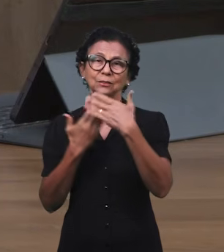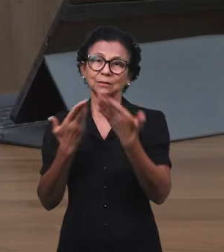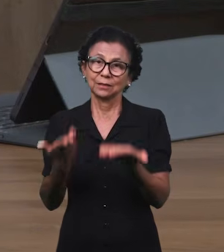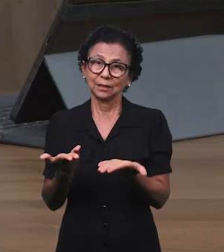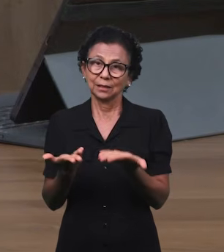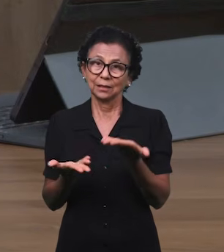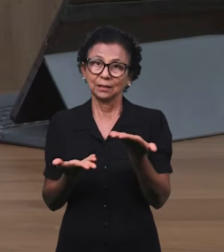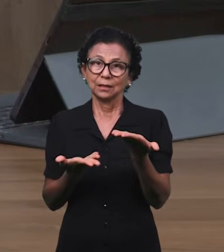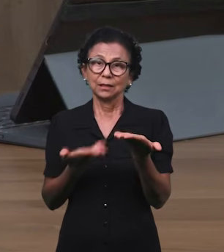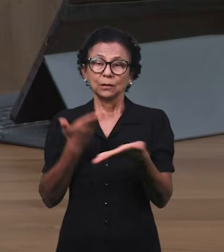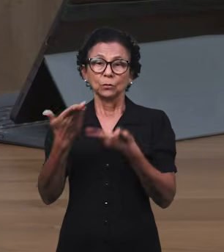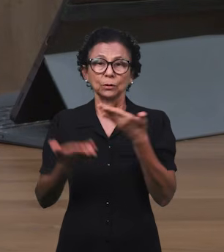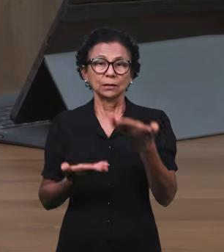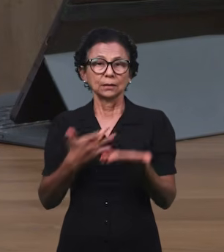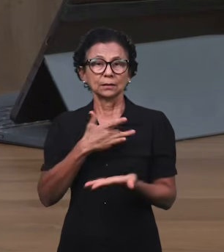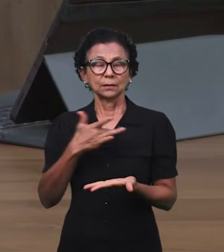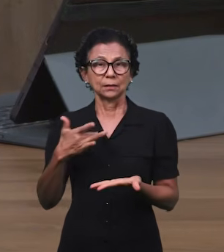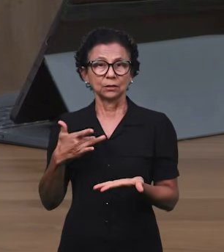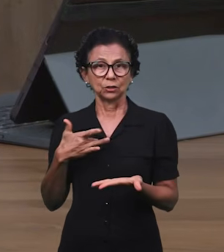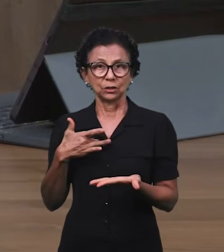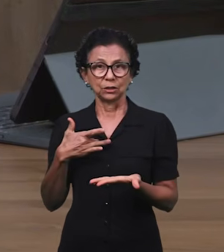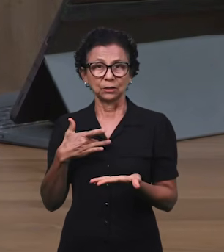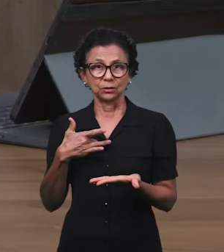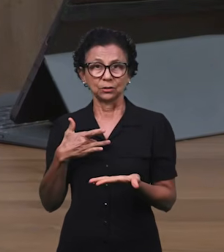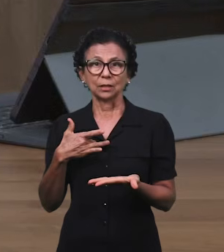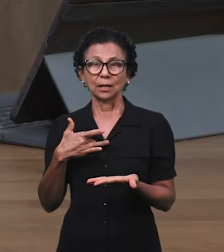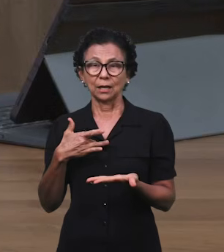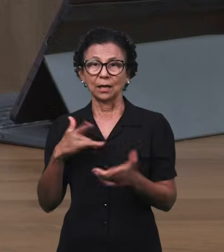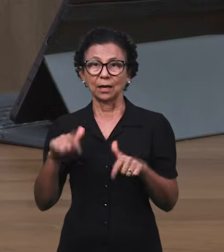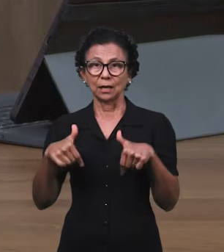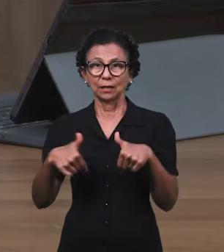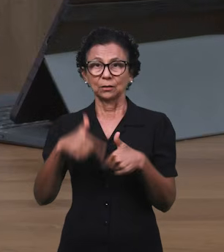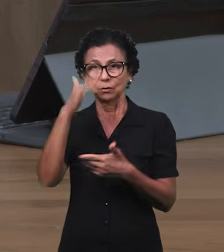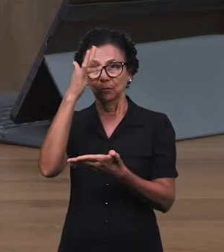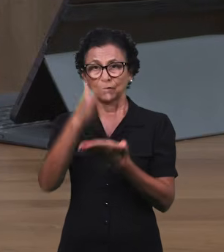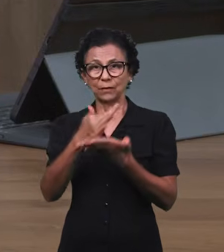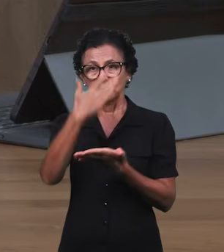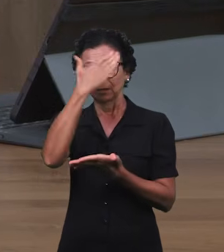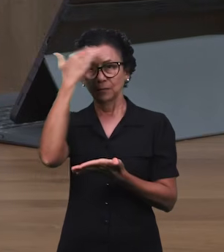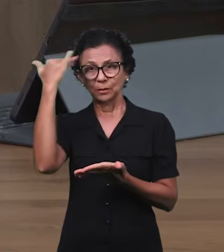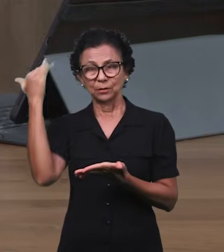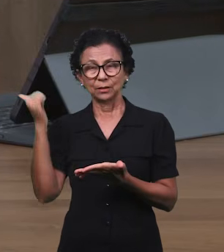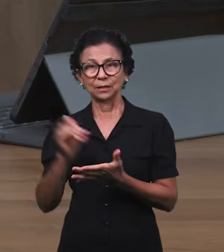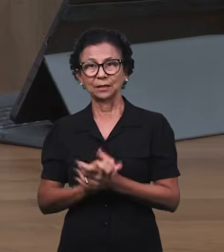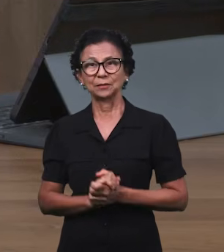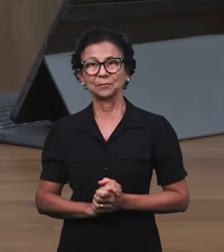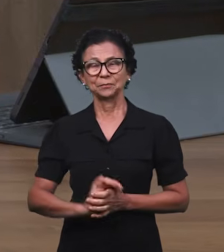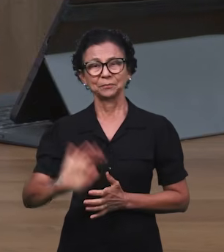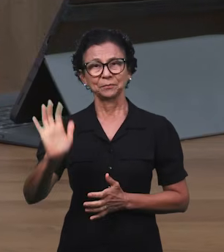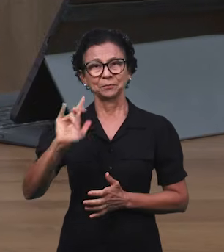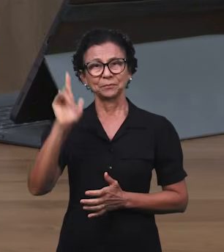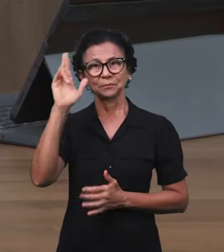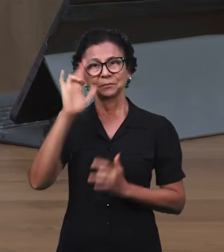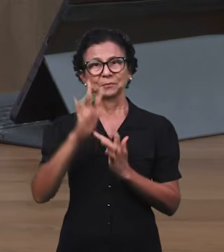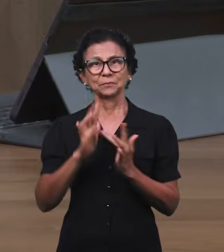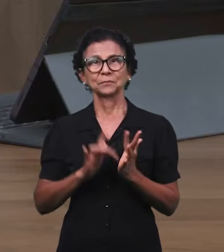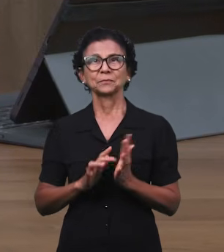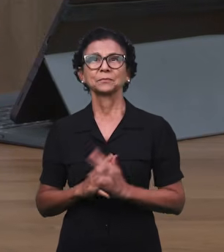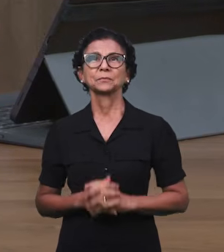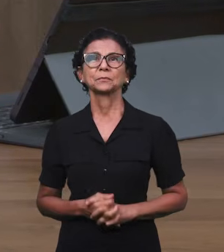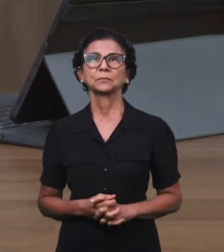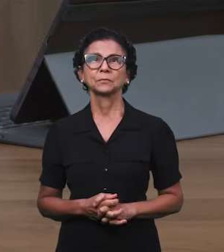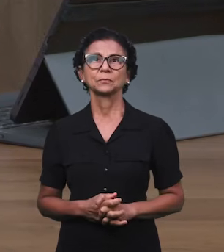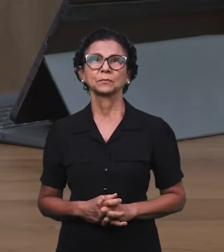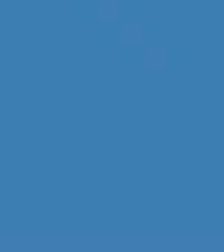Cuidar da saúde é um ato de fé e sabedoria. Nós ficamos por aqui e até o próximo Viver com Saúde a todos. A paz